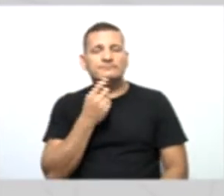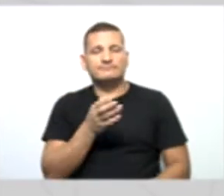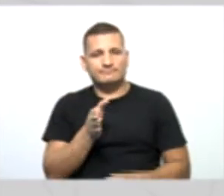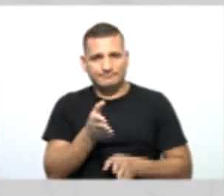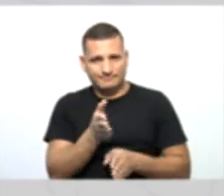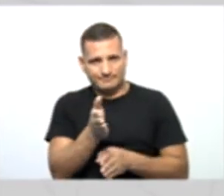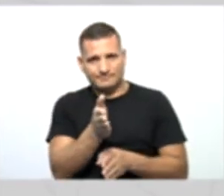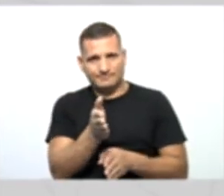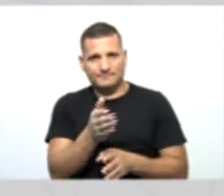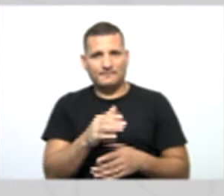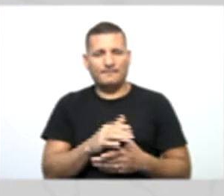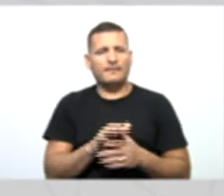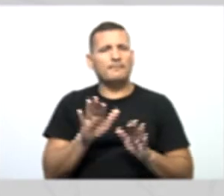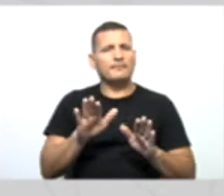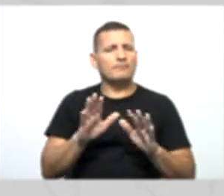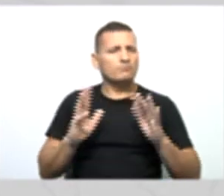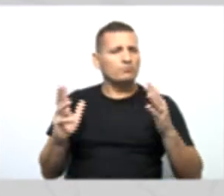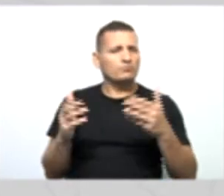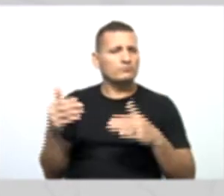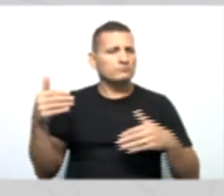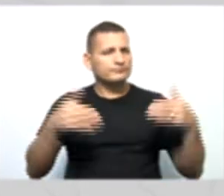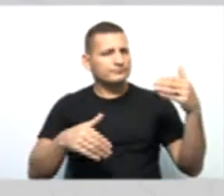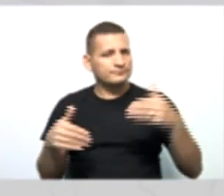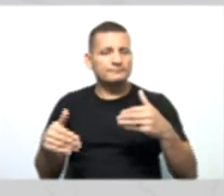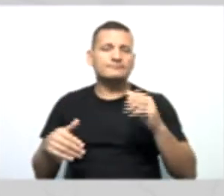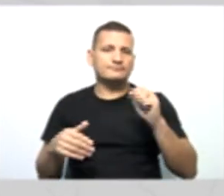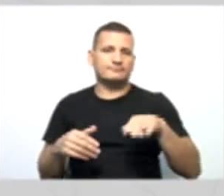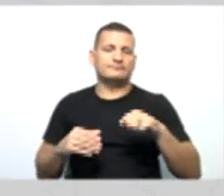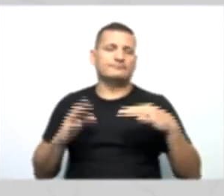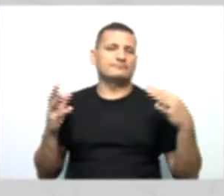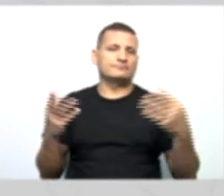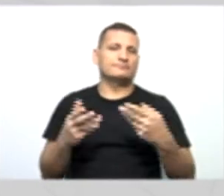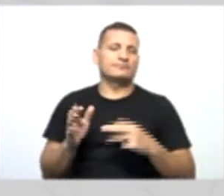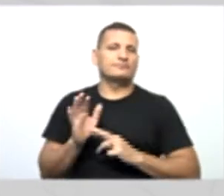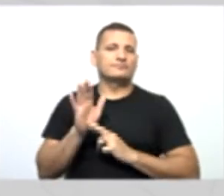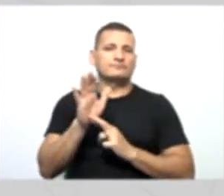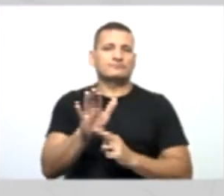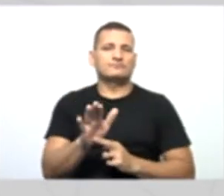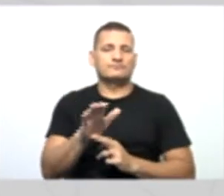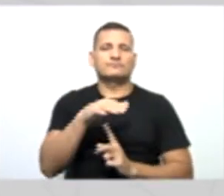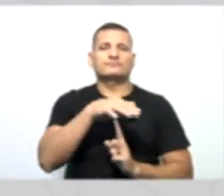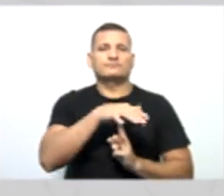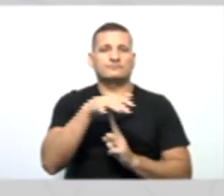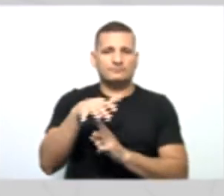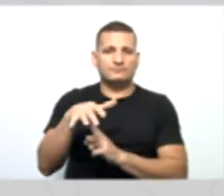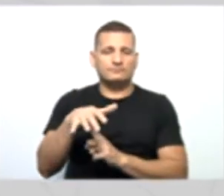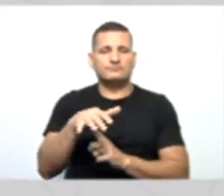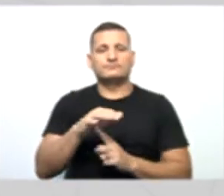Ah, professora, mas todos devem participar? Todos. Representante da feira livre,